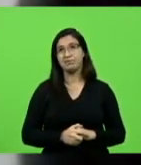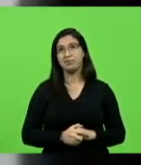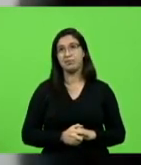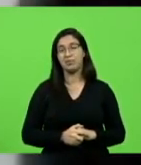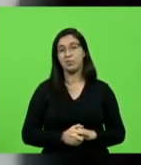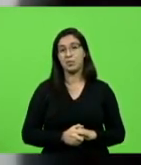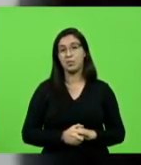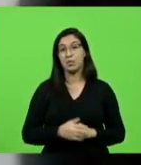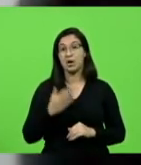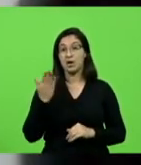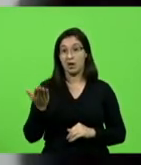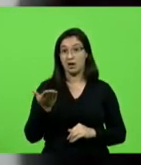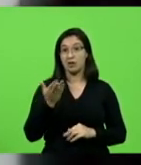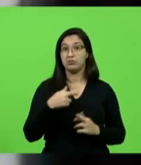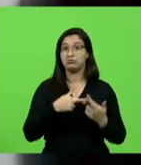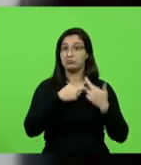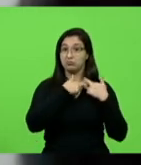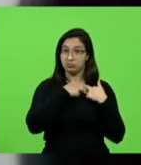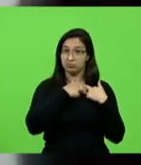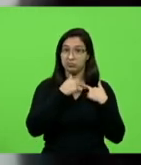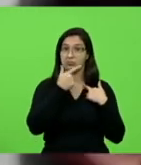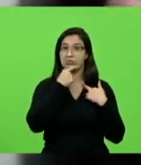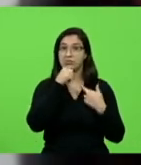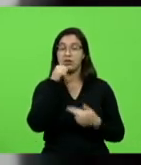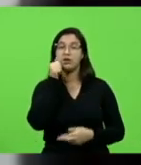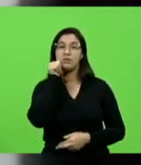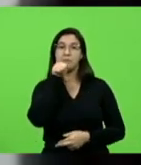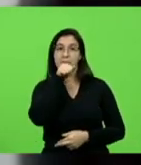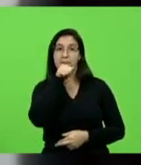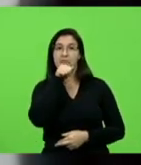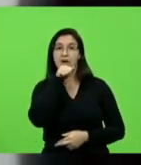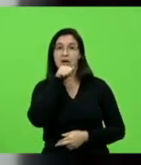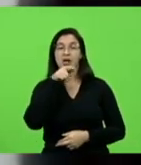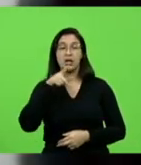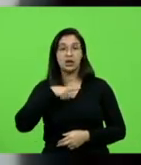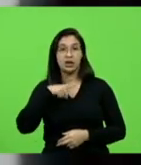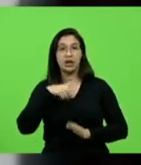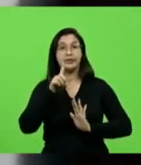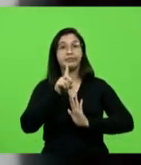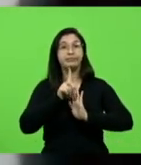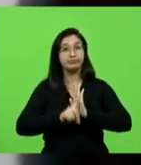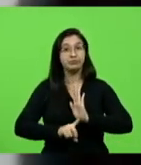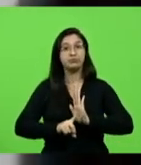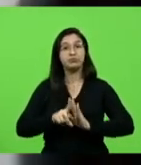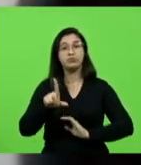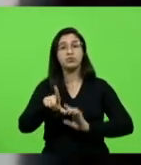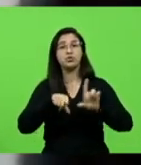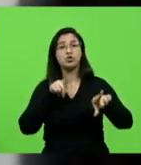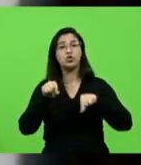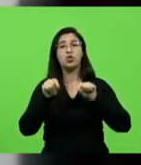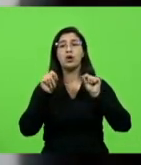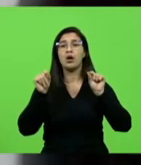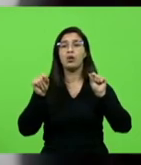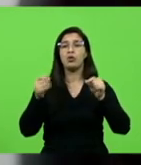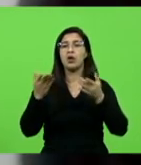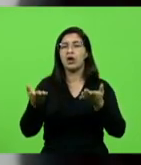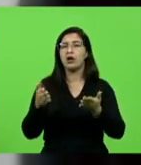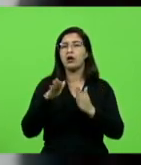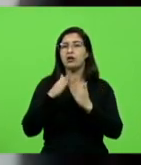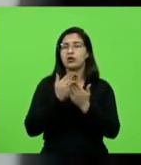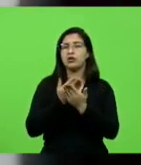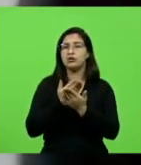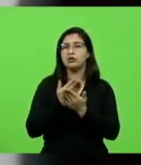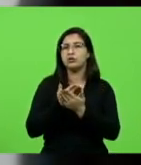pais, como tem a primazia, o direito de escolher o tipo de educação ser dado aos filhos, sabe onde isso está? Na